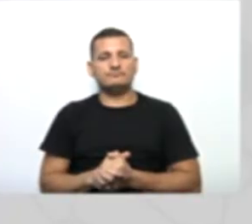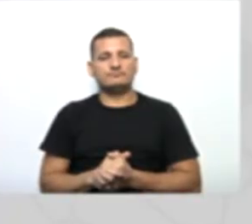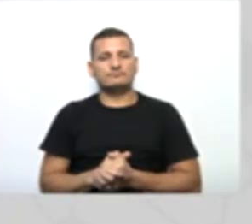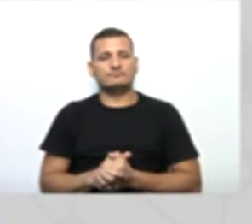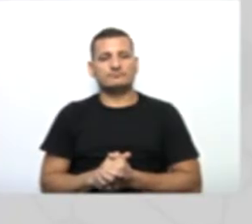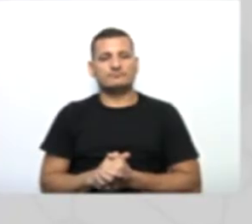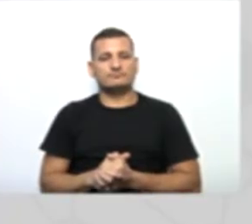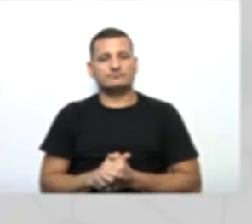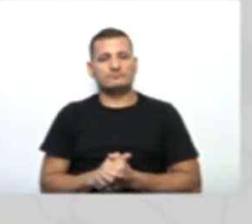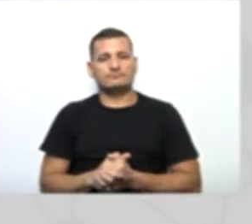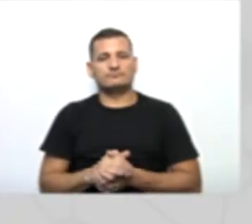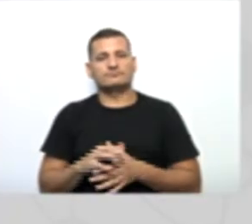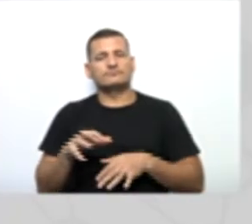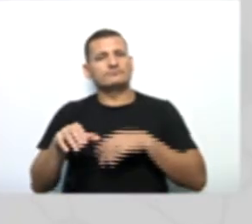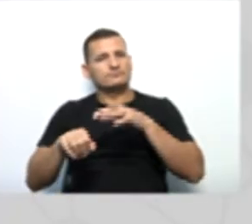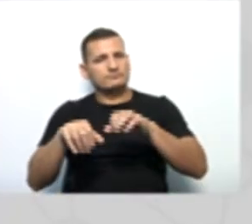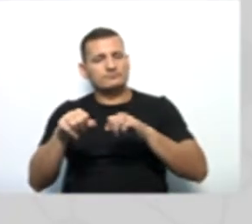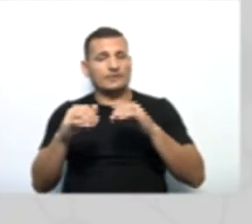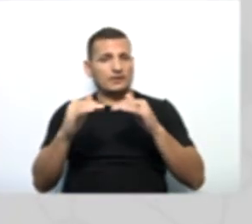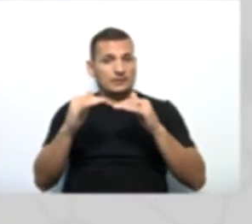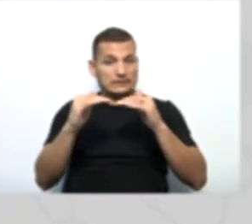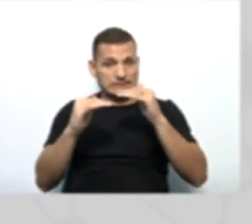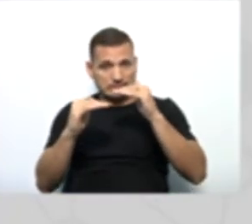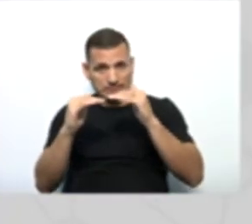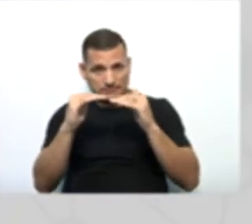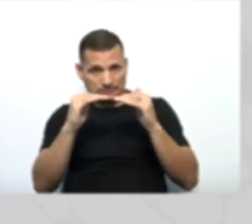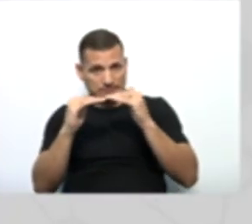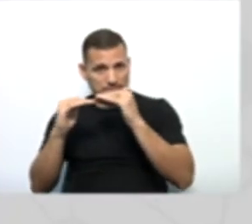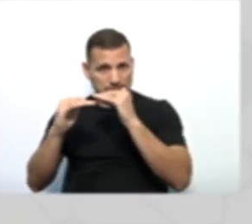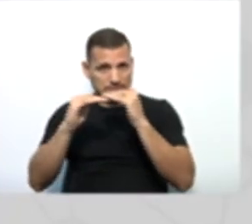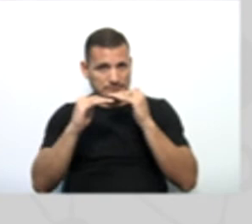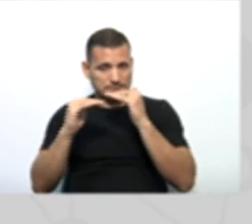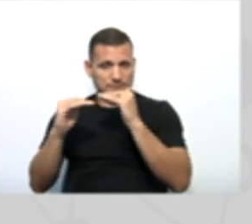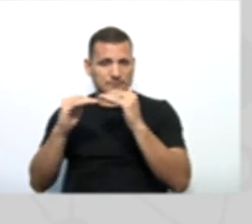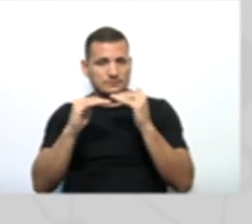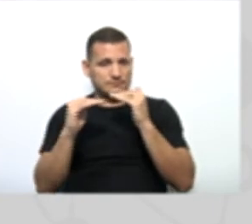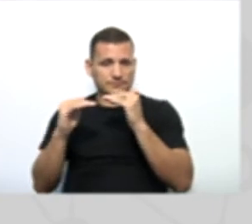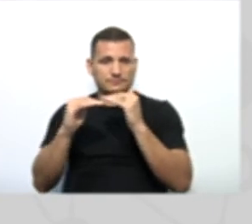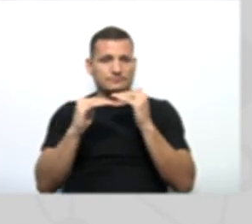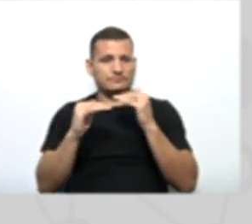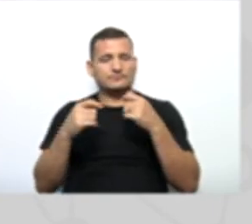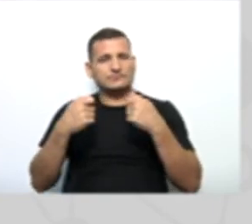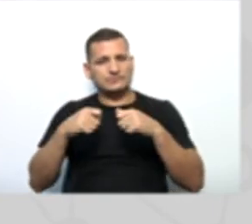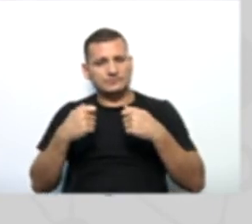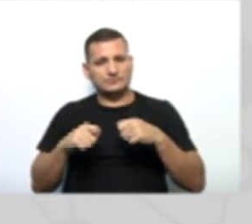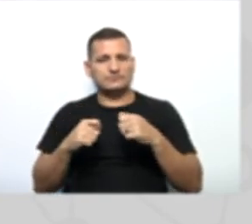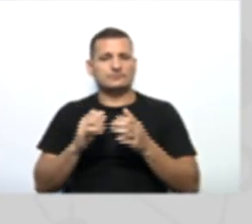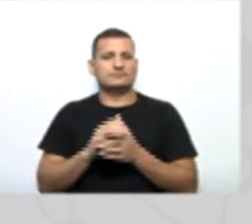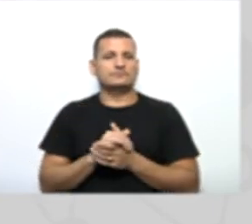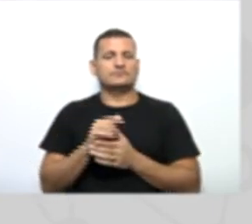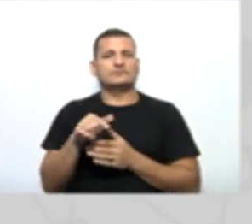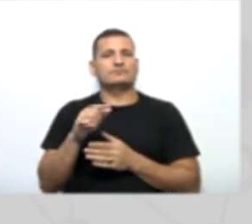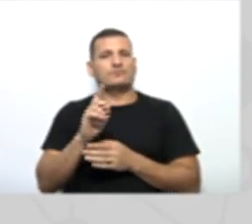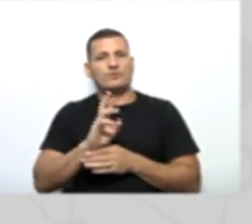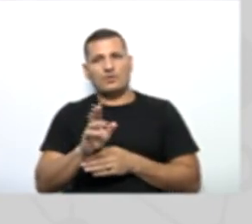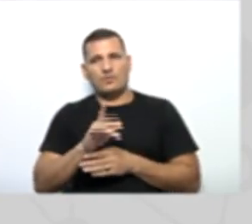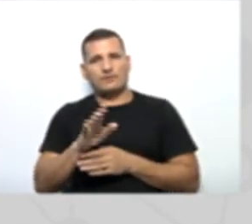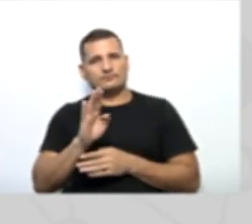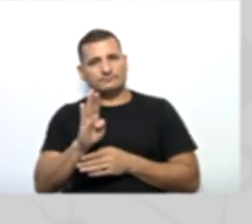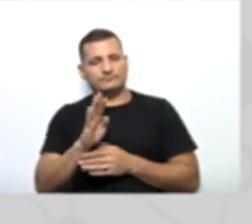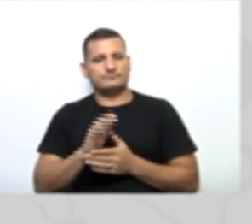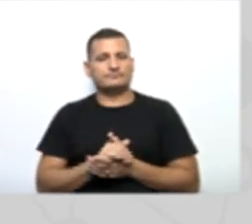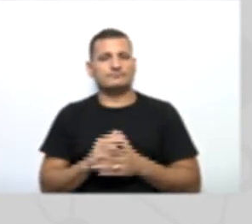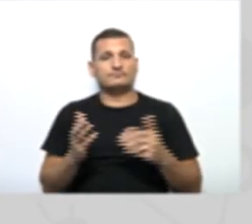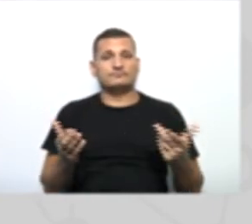B aí, da busca por um equilíbrio entre as necessidades ambientais e sociais. Tá faltando econômica, então não é a B, né? Não, C. não é. Vamos